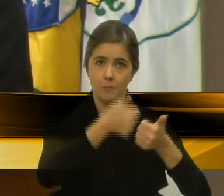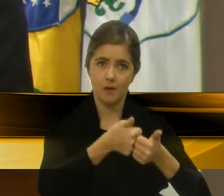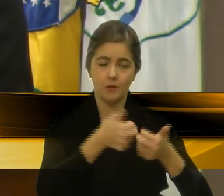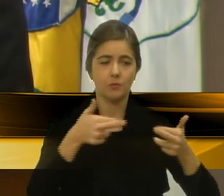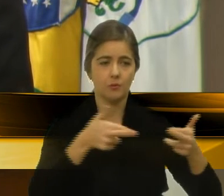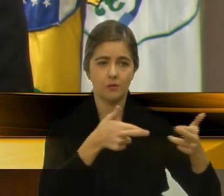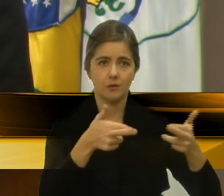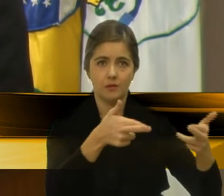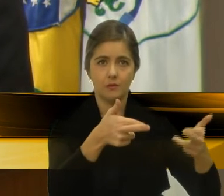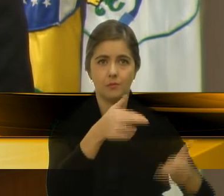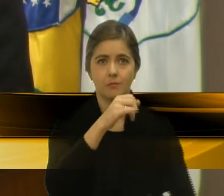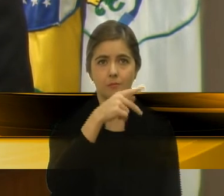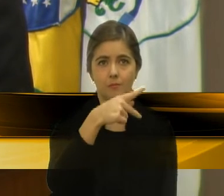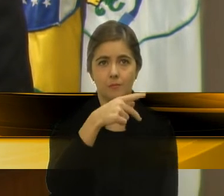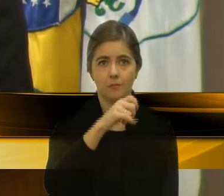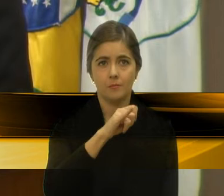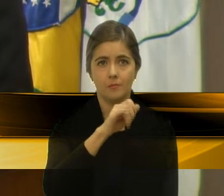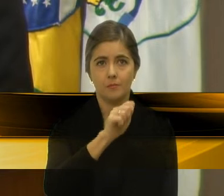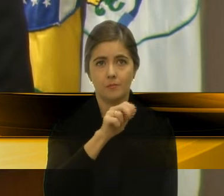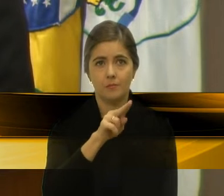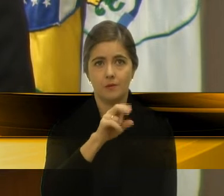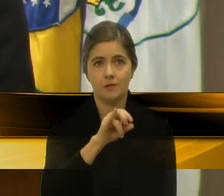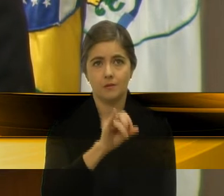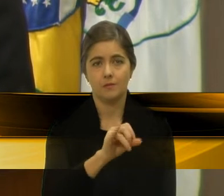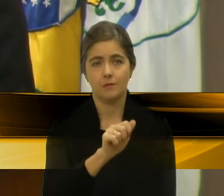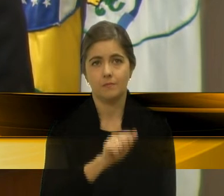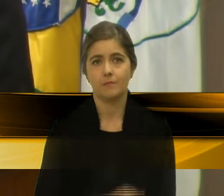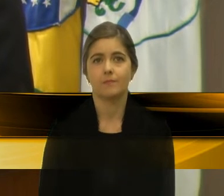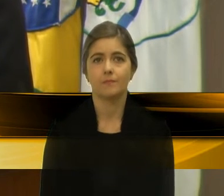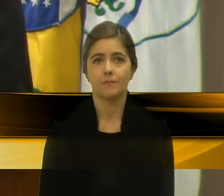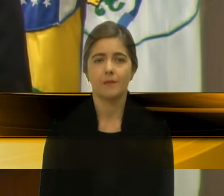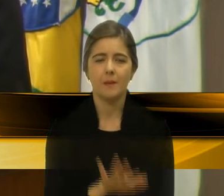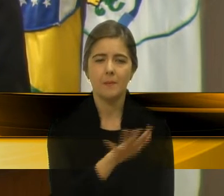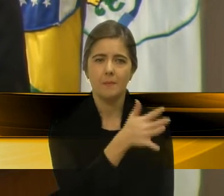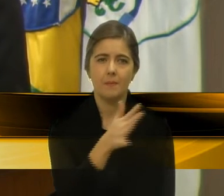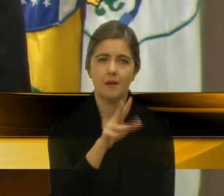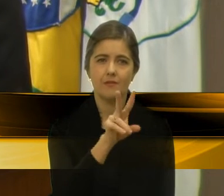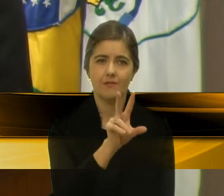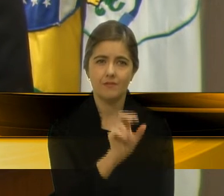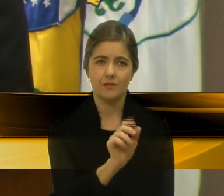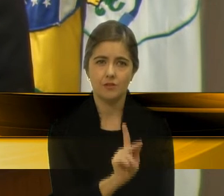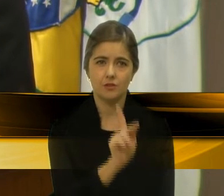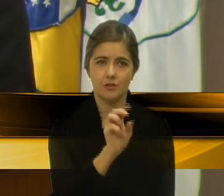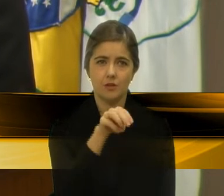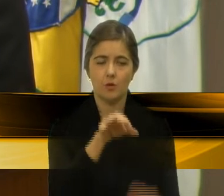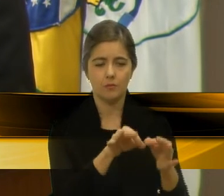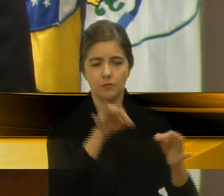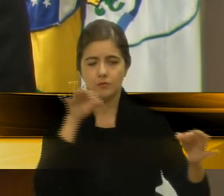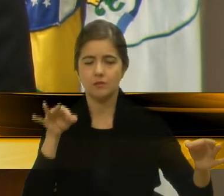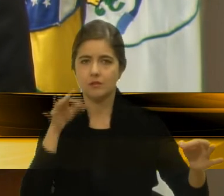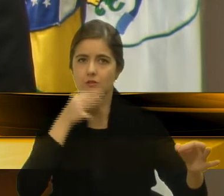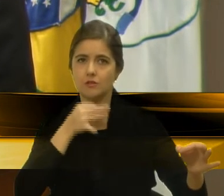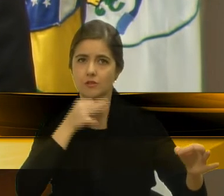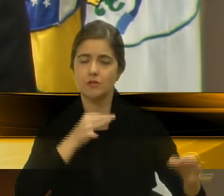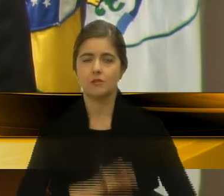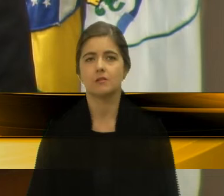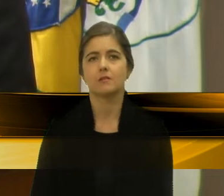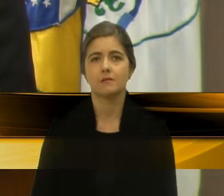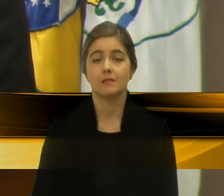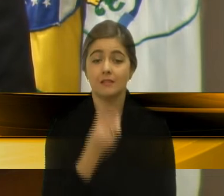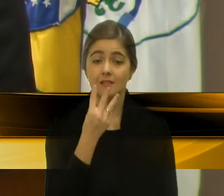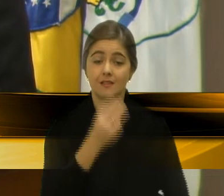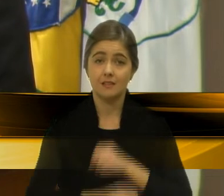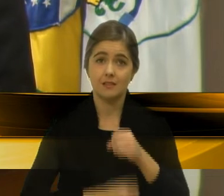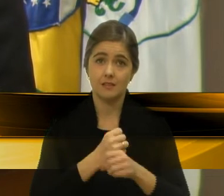coberta de mata virgem e distante 20 quilômetros de Caxias, localidade batizada de Nova Camada. 3 anos depois,